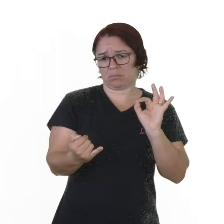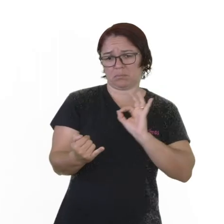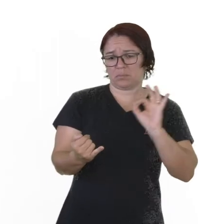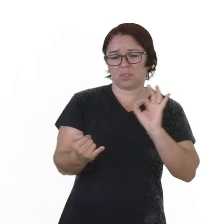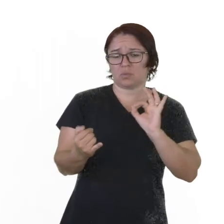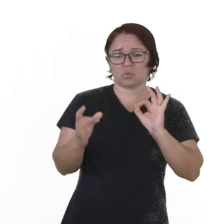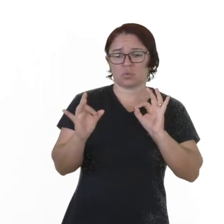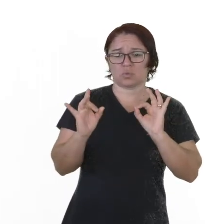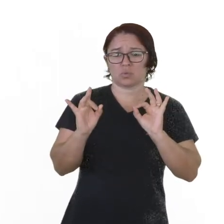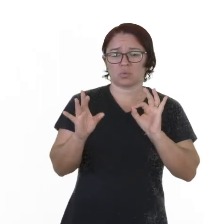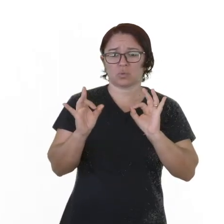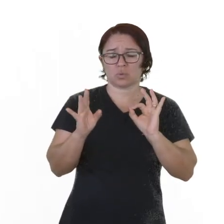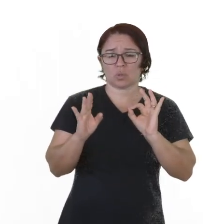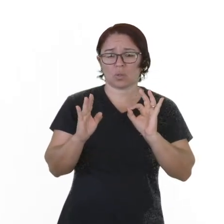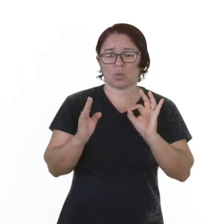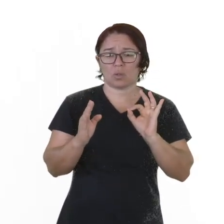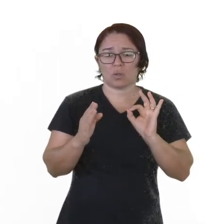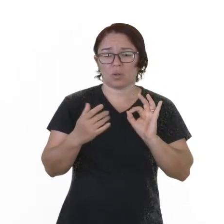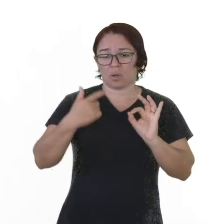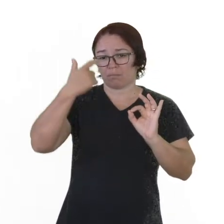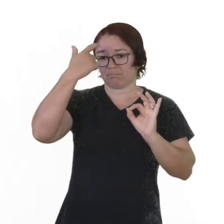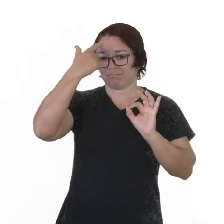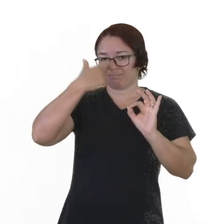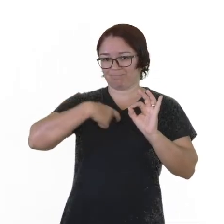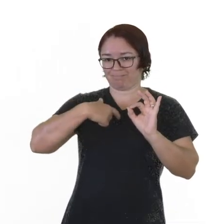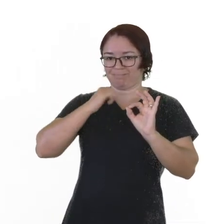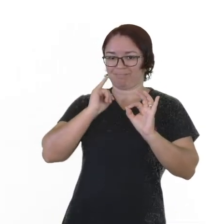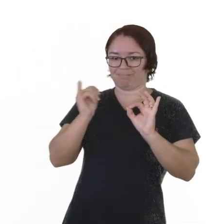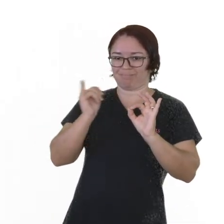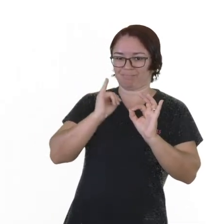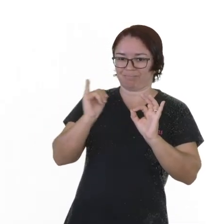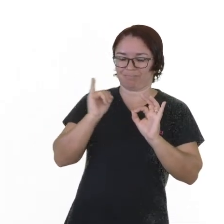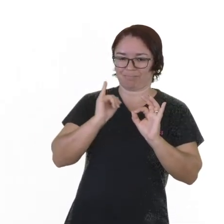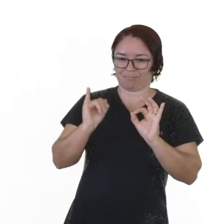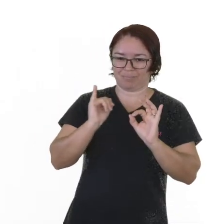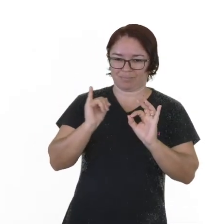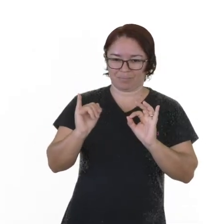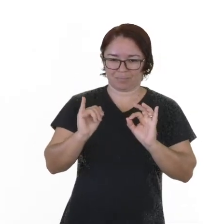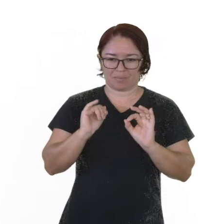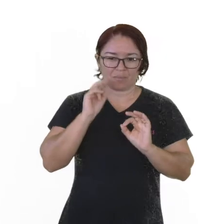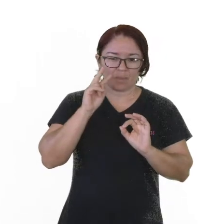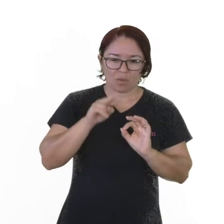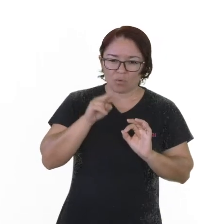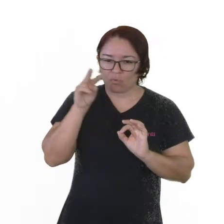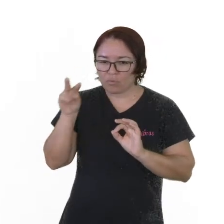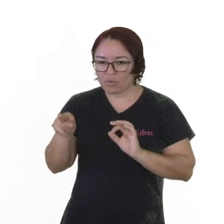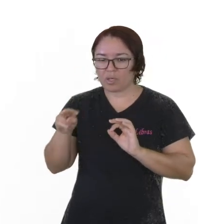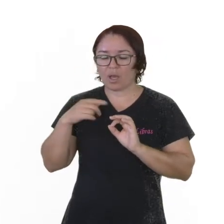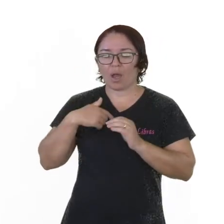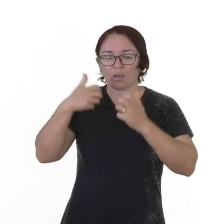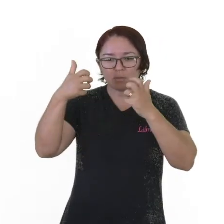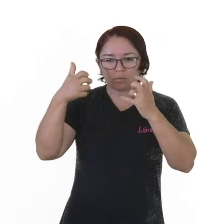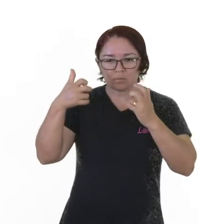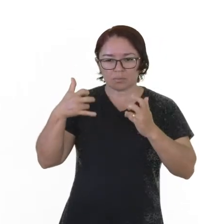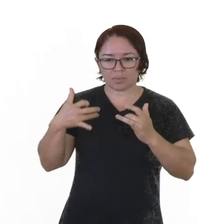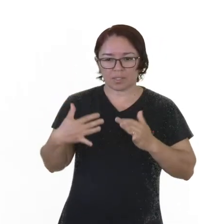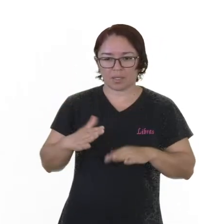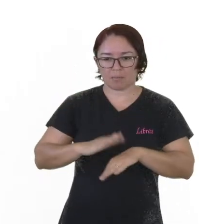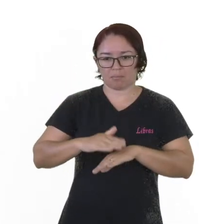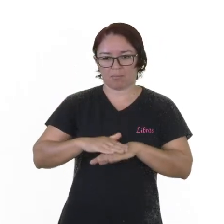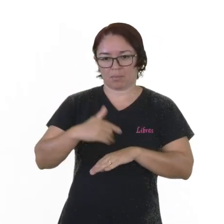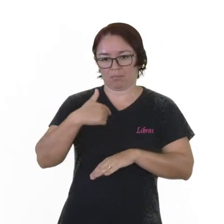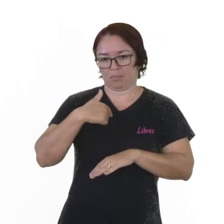personagem. É a fala do narrador, ele está contando com as suas próprias palavras, ele está usando as suas próprias